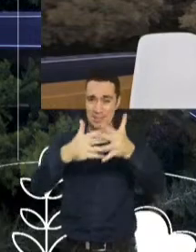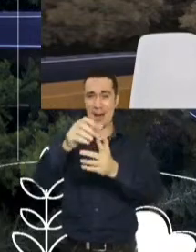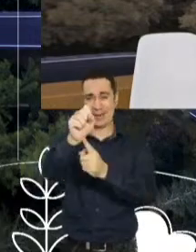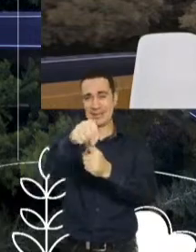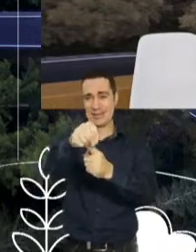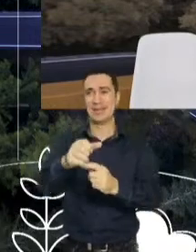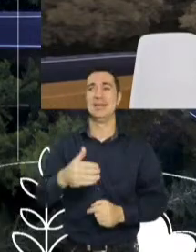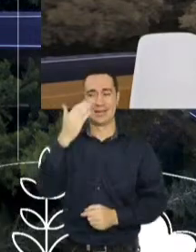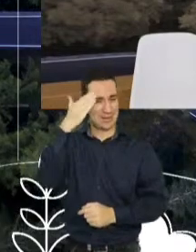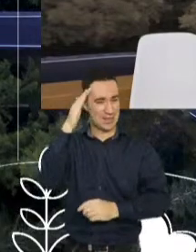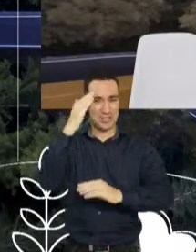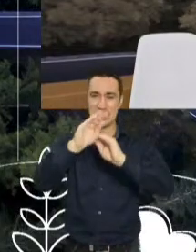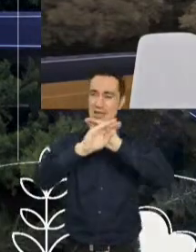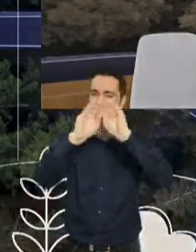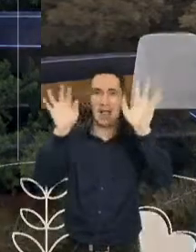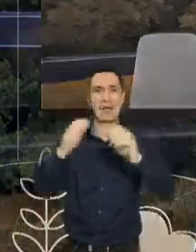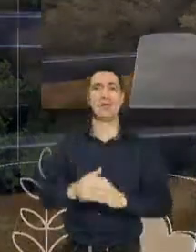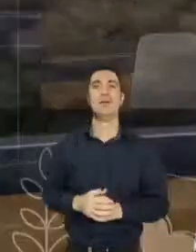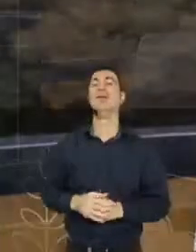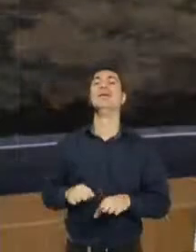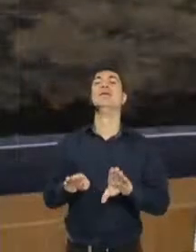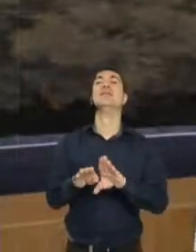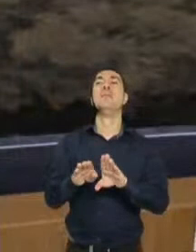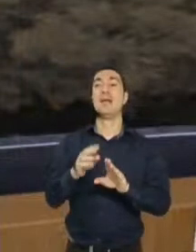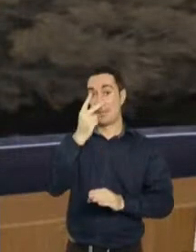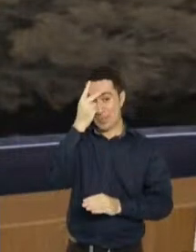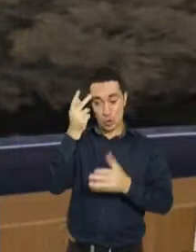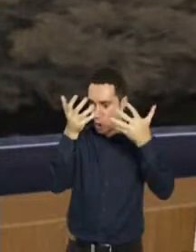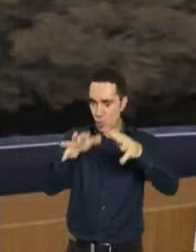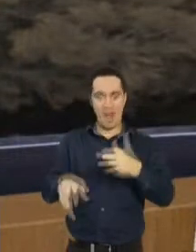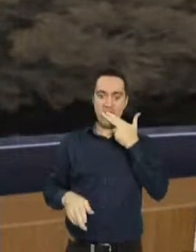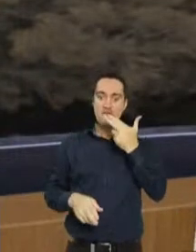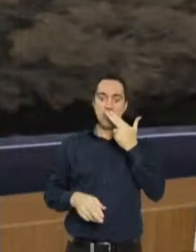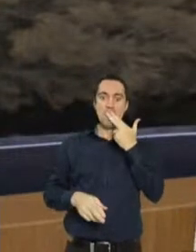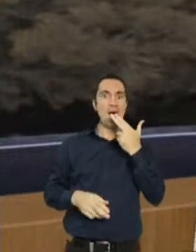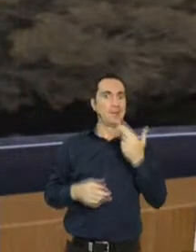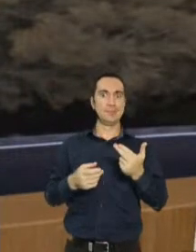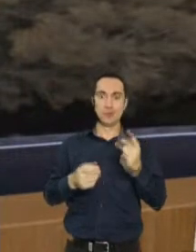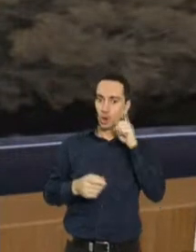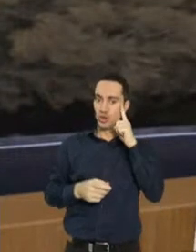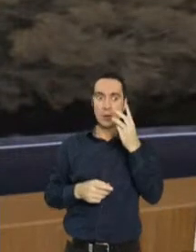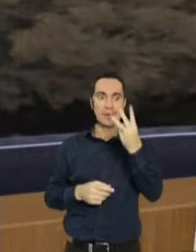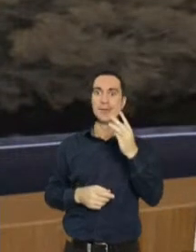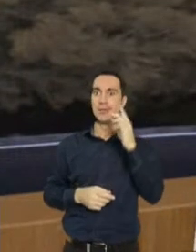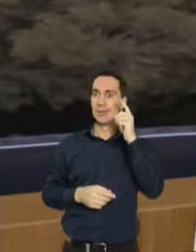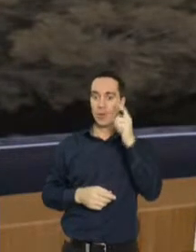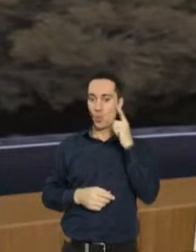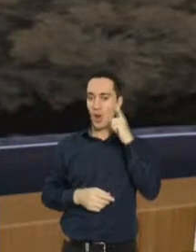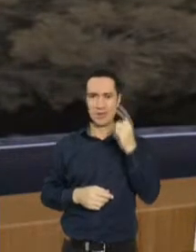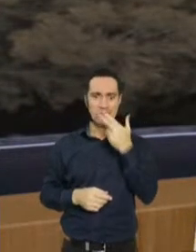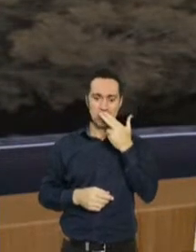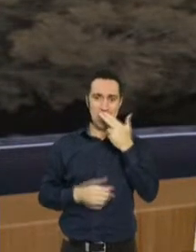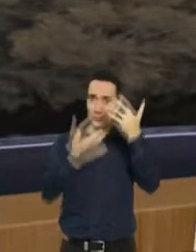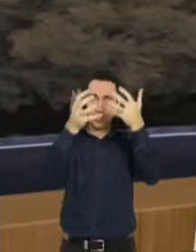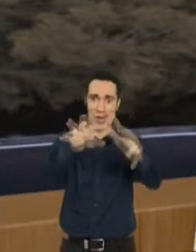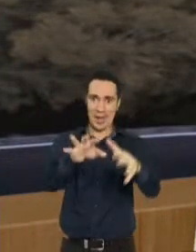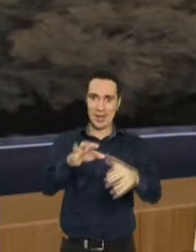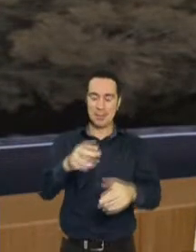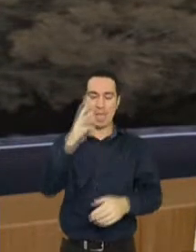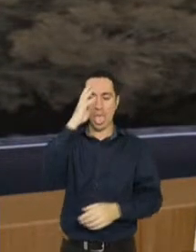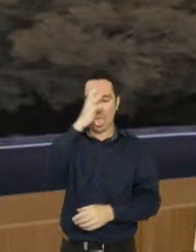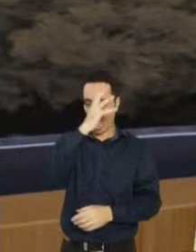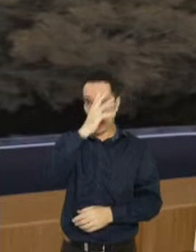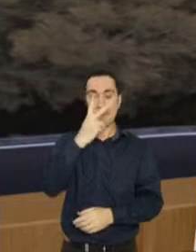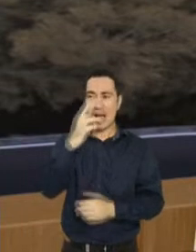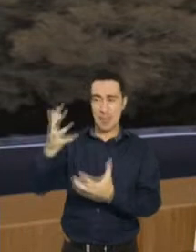Eu acho que ninguém realmente, professor, quer fumar 3 a 4 cigarros ao dia sem querer, né? Então, a gente